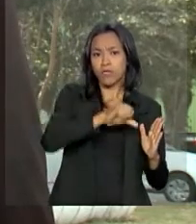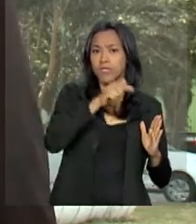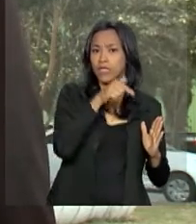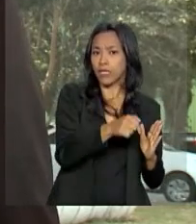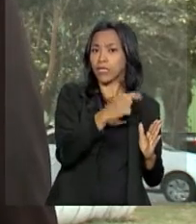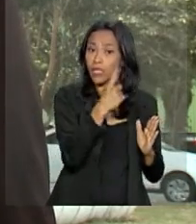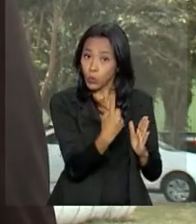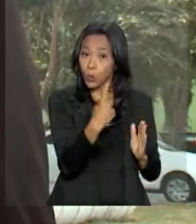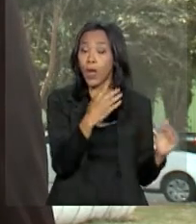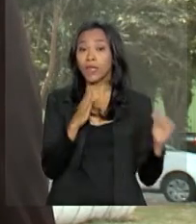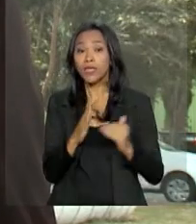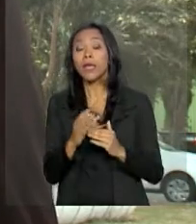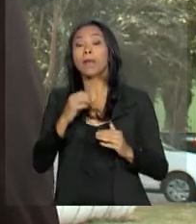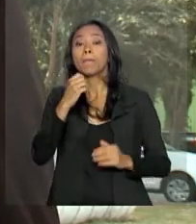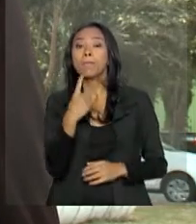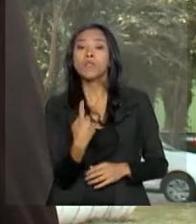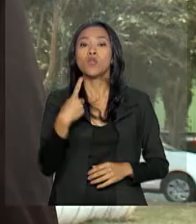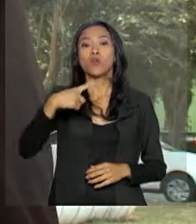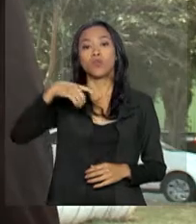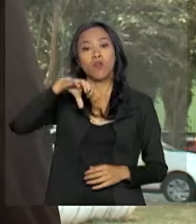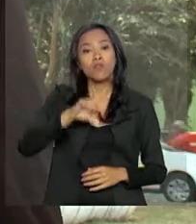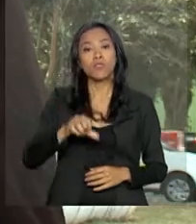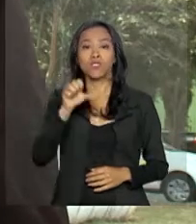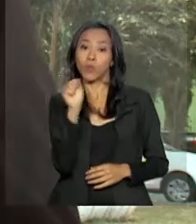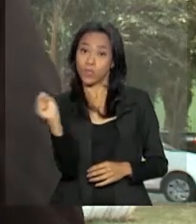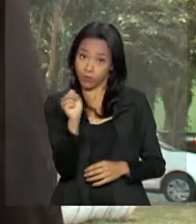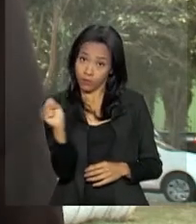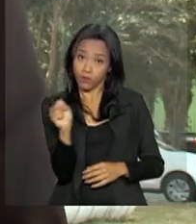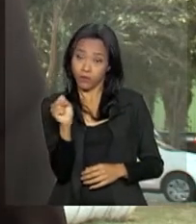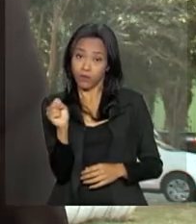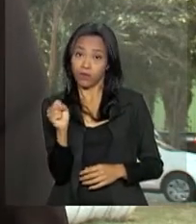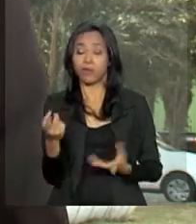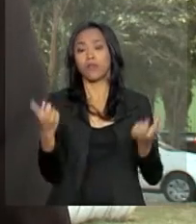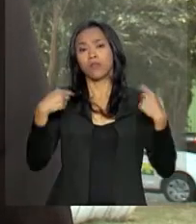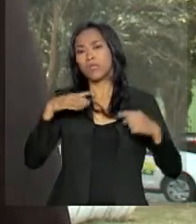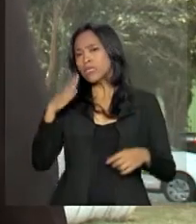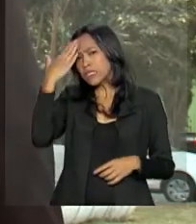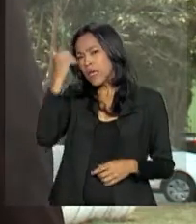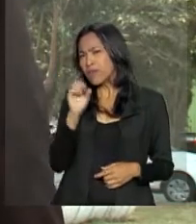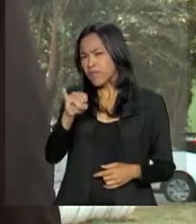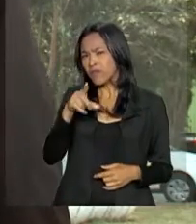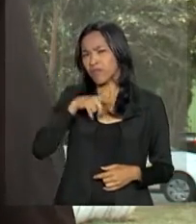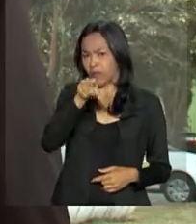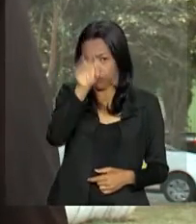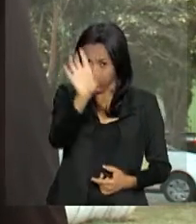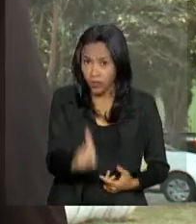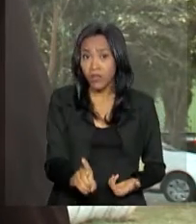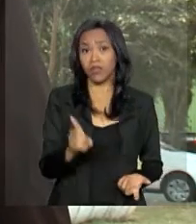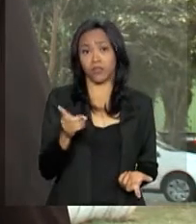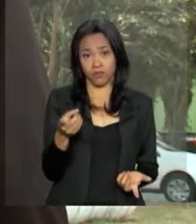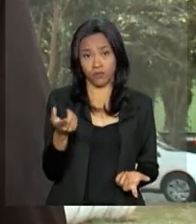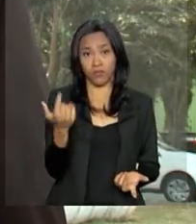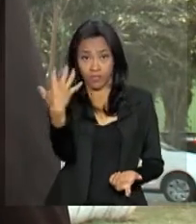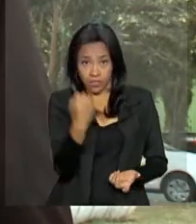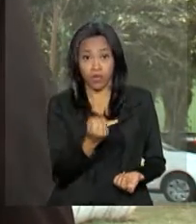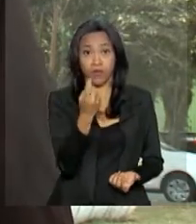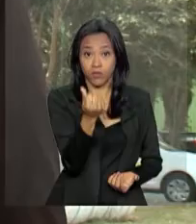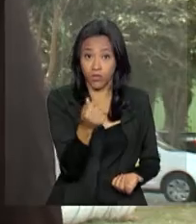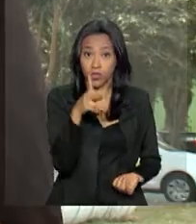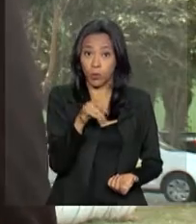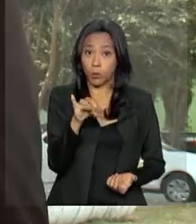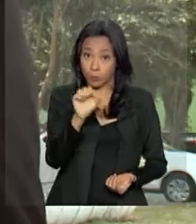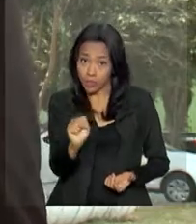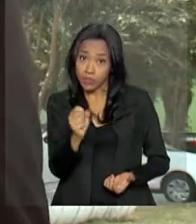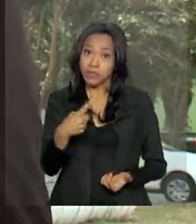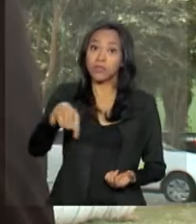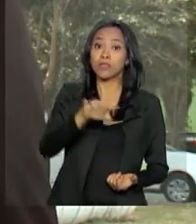a 1988 para saber se você tem direito às cotas do pis pasep